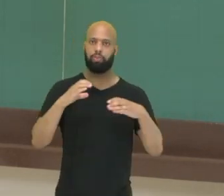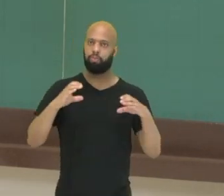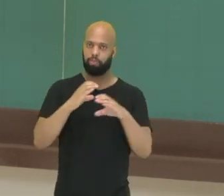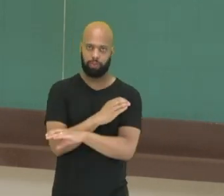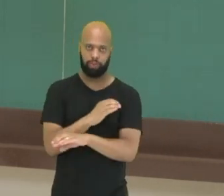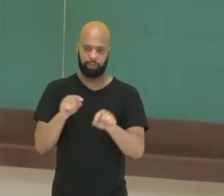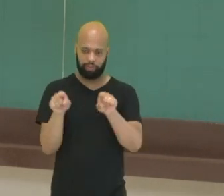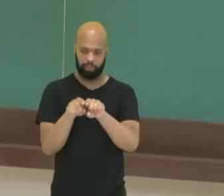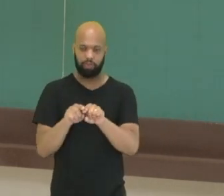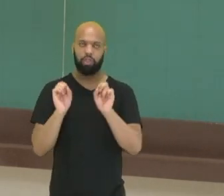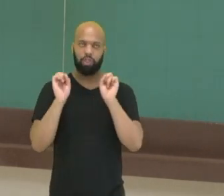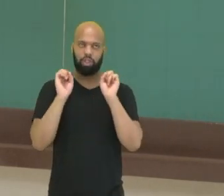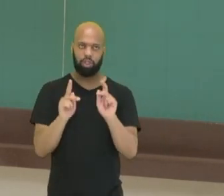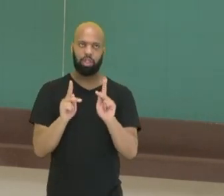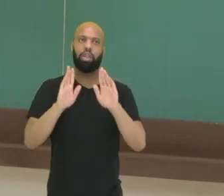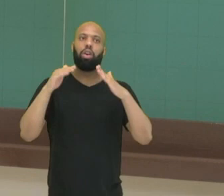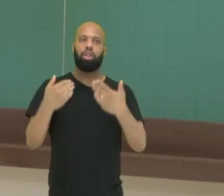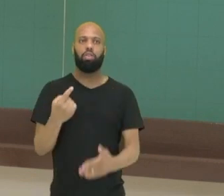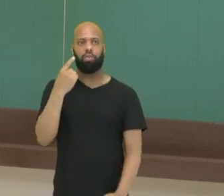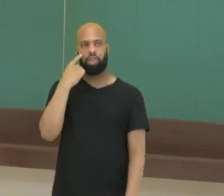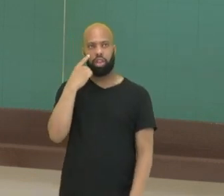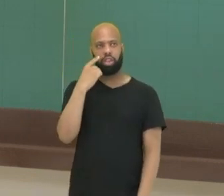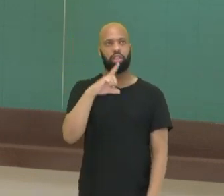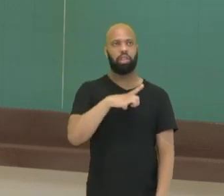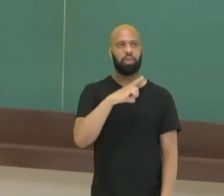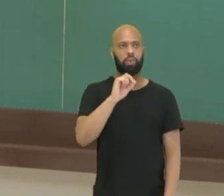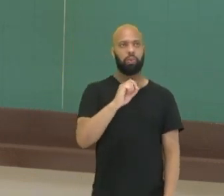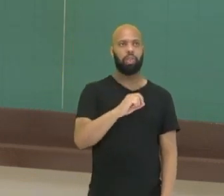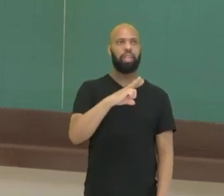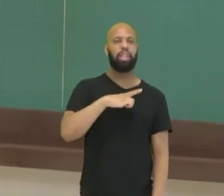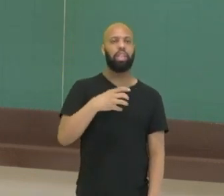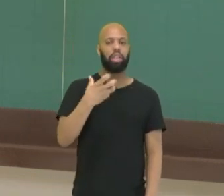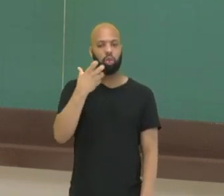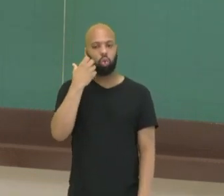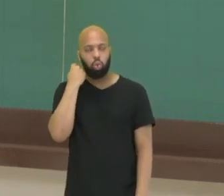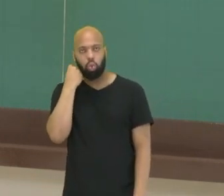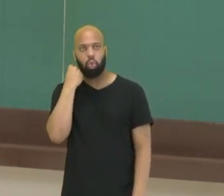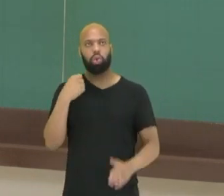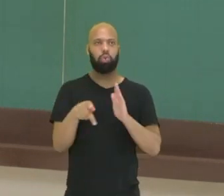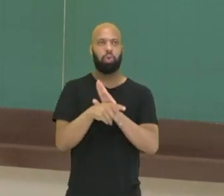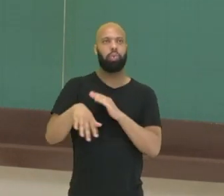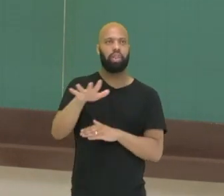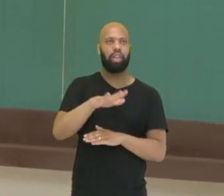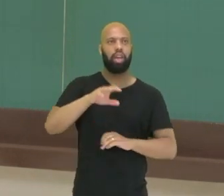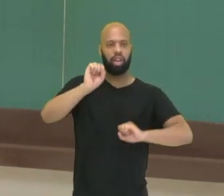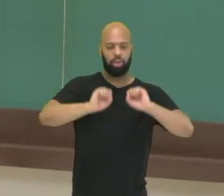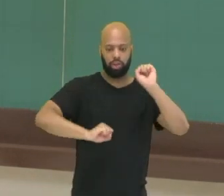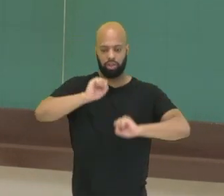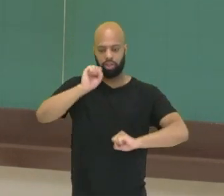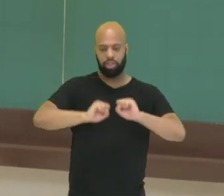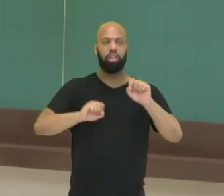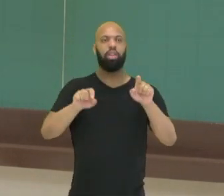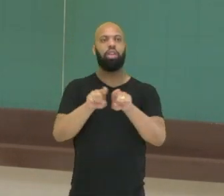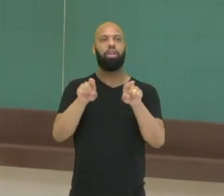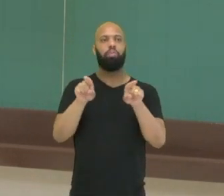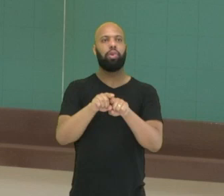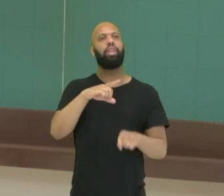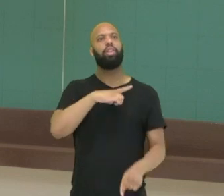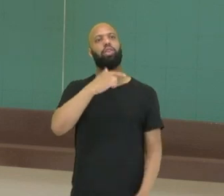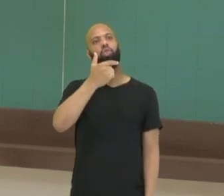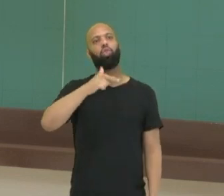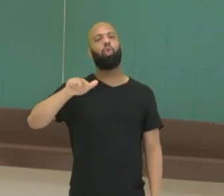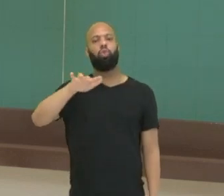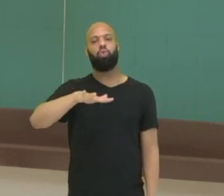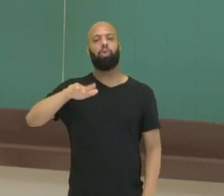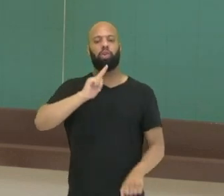né? E aí, então nós vamos ter esses lucros investidos no setor industrial e mais uma vez o